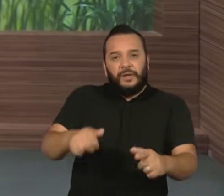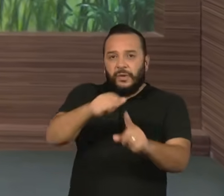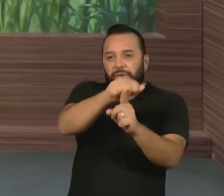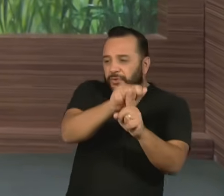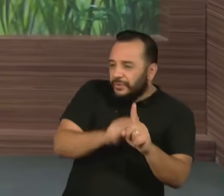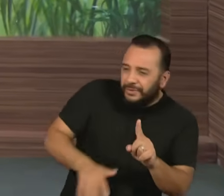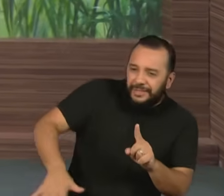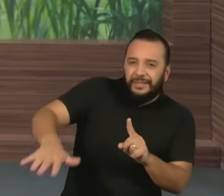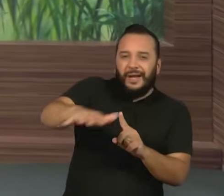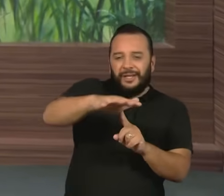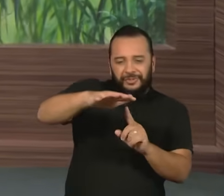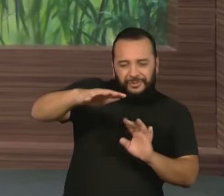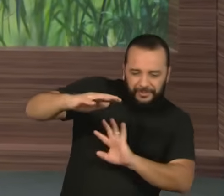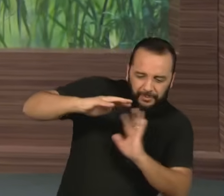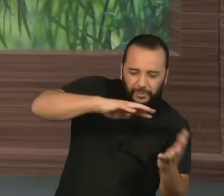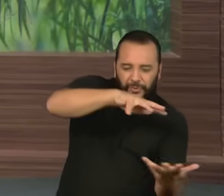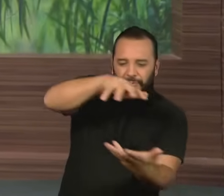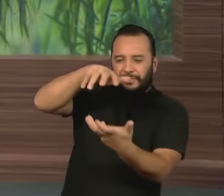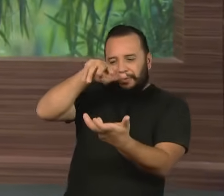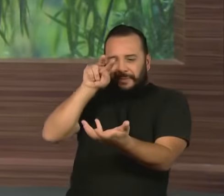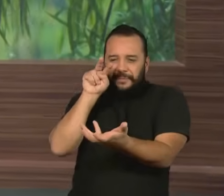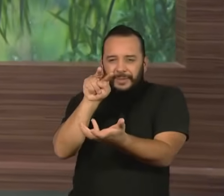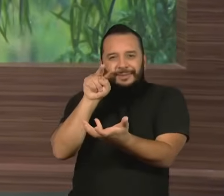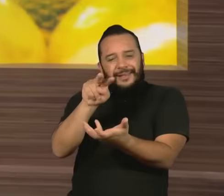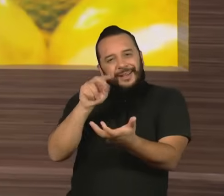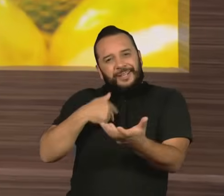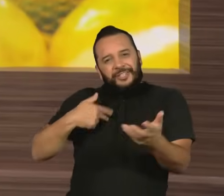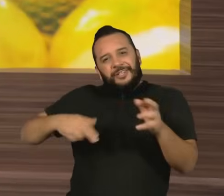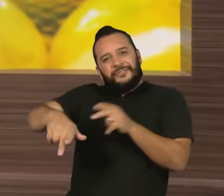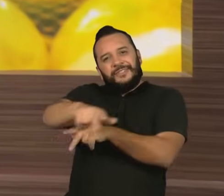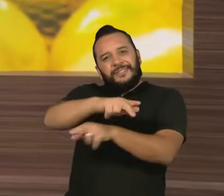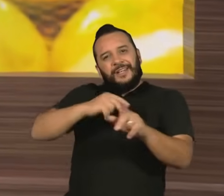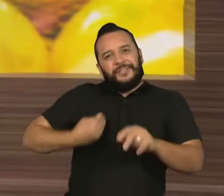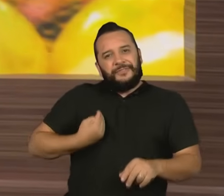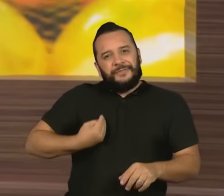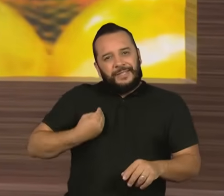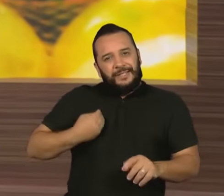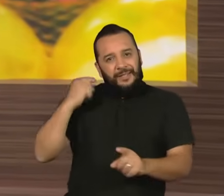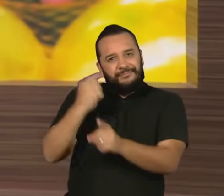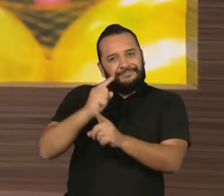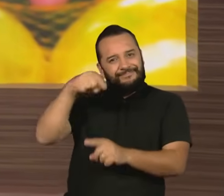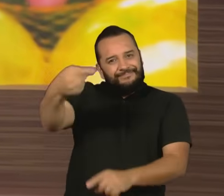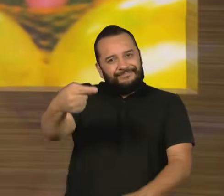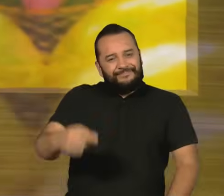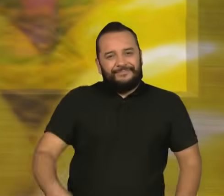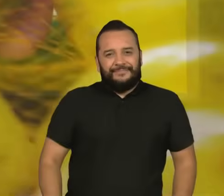um mundo que respeite e preserve a diversidade de formas de vida. Até lá!